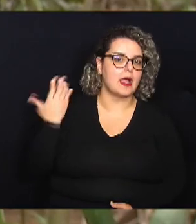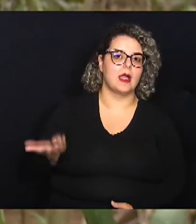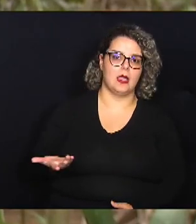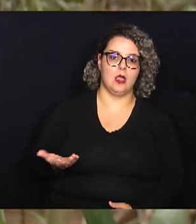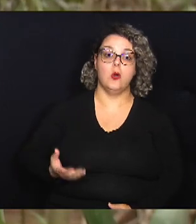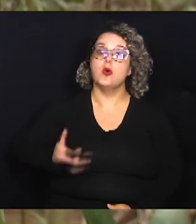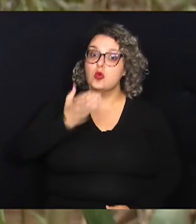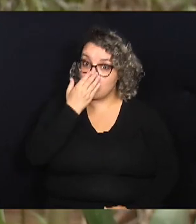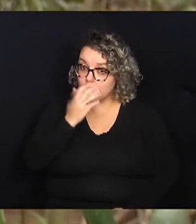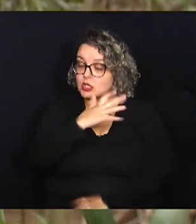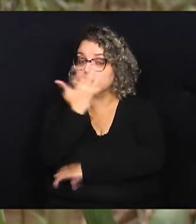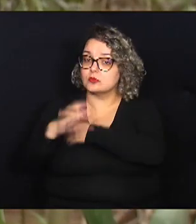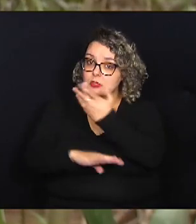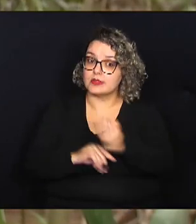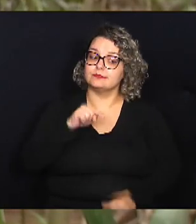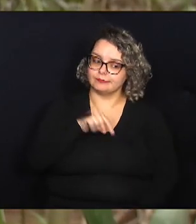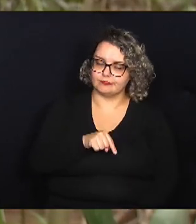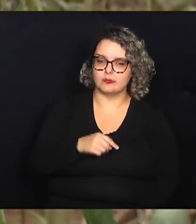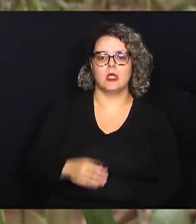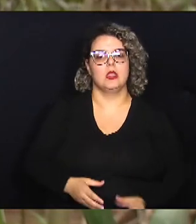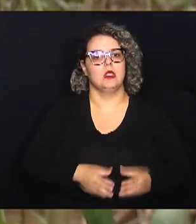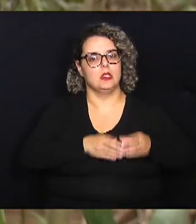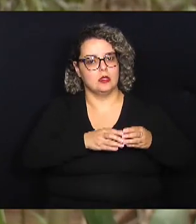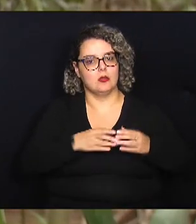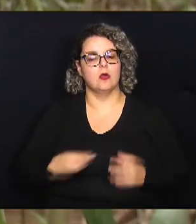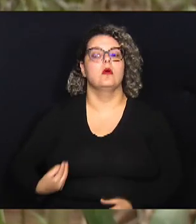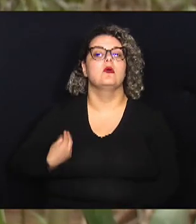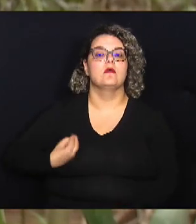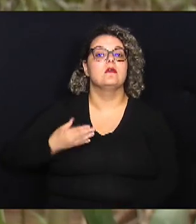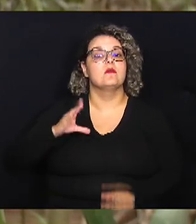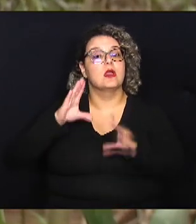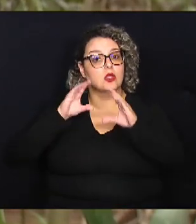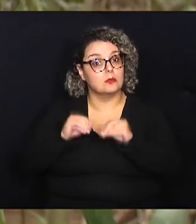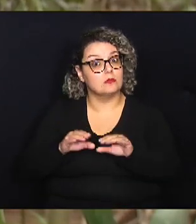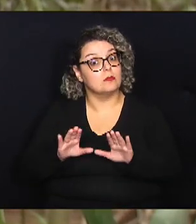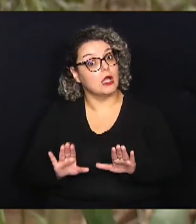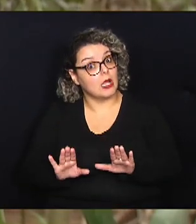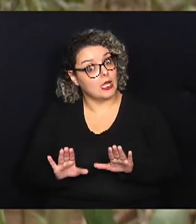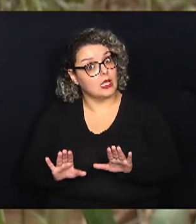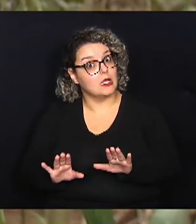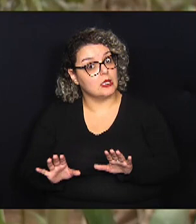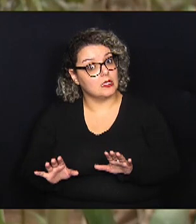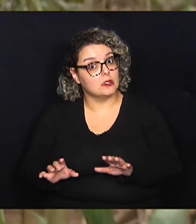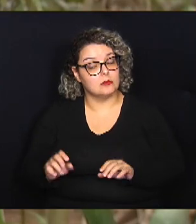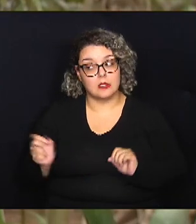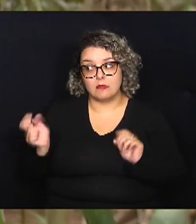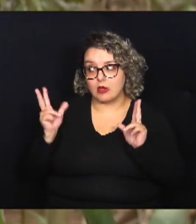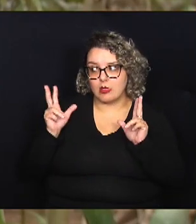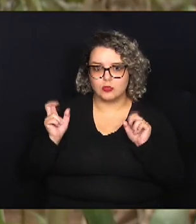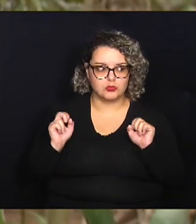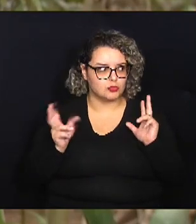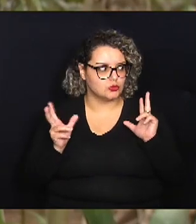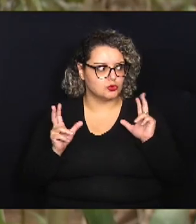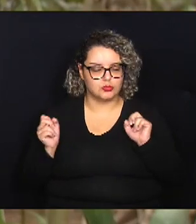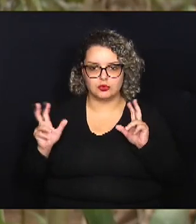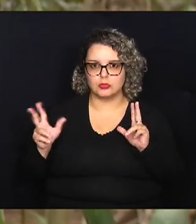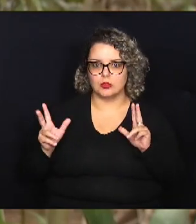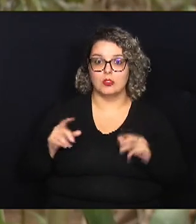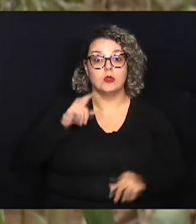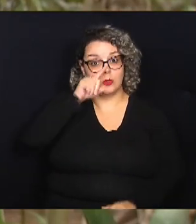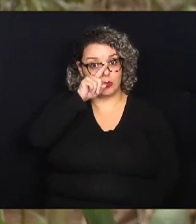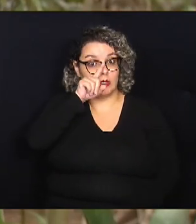ele está ali, ele vive à noite, porém ele fica muito ligado com os riscos